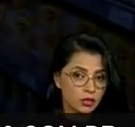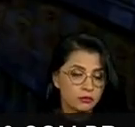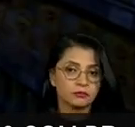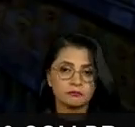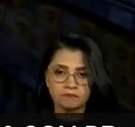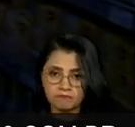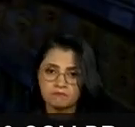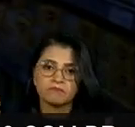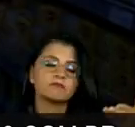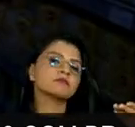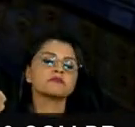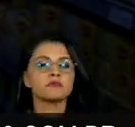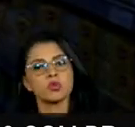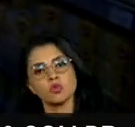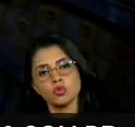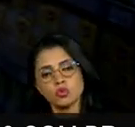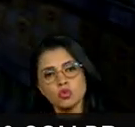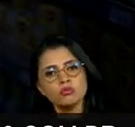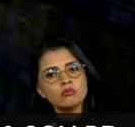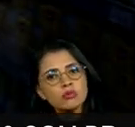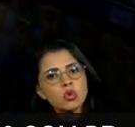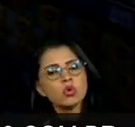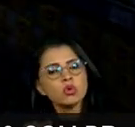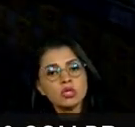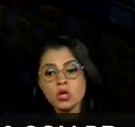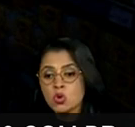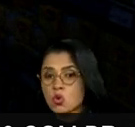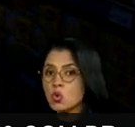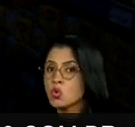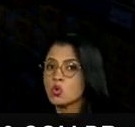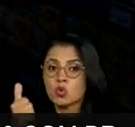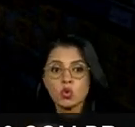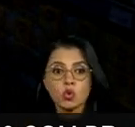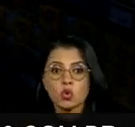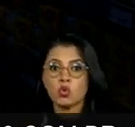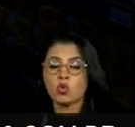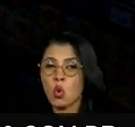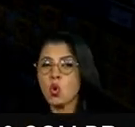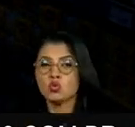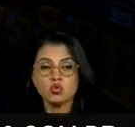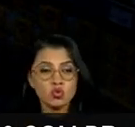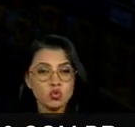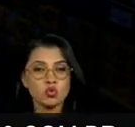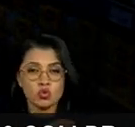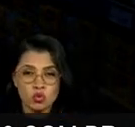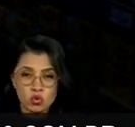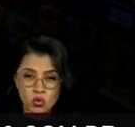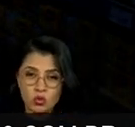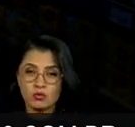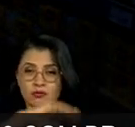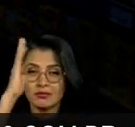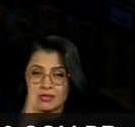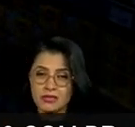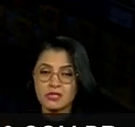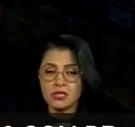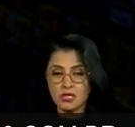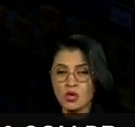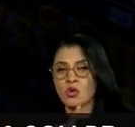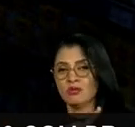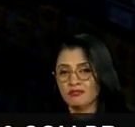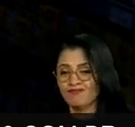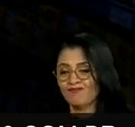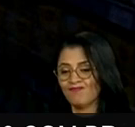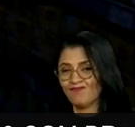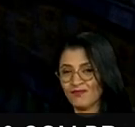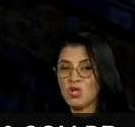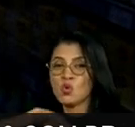Ela participou de um estudo que revela quase todos os ultraprocessados no Brasil têm ingredientes